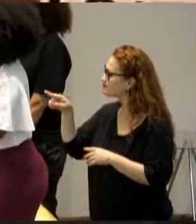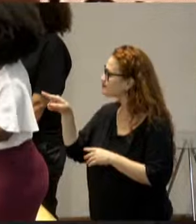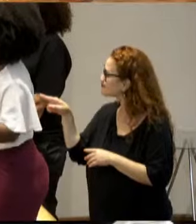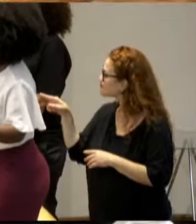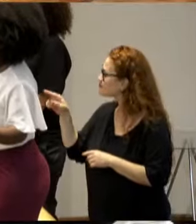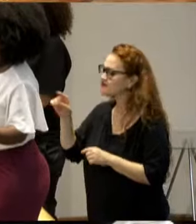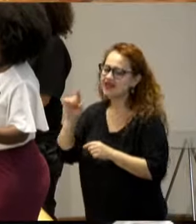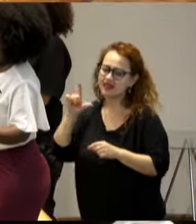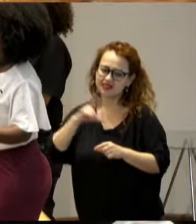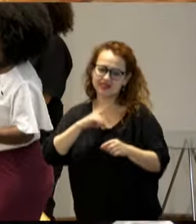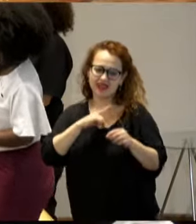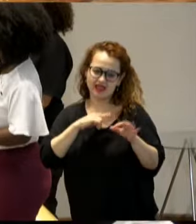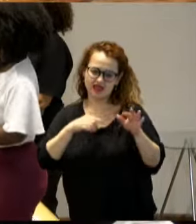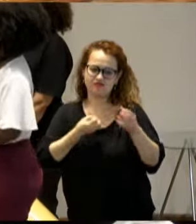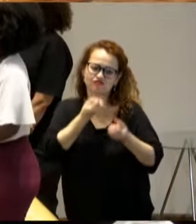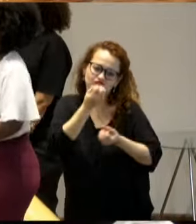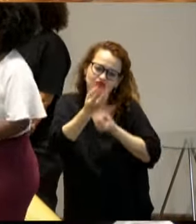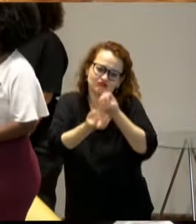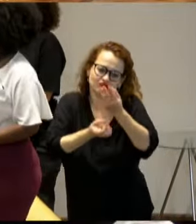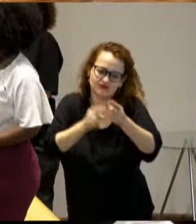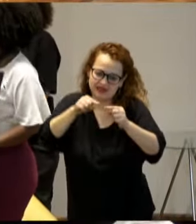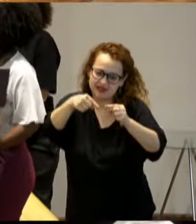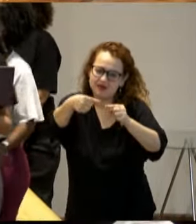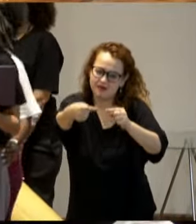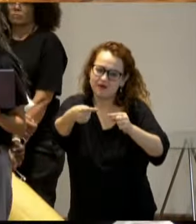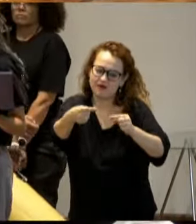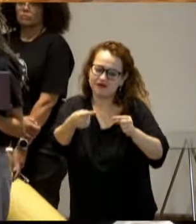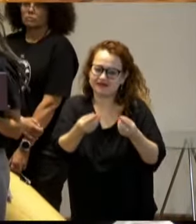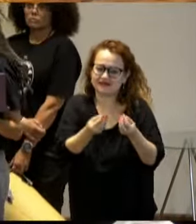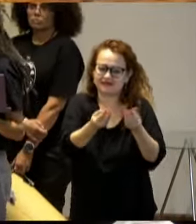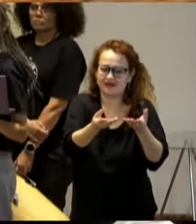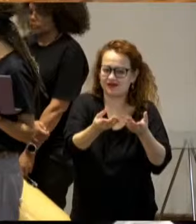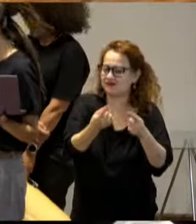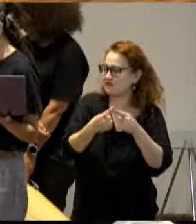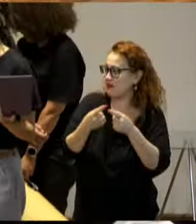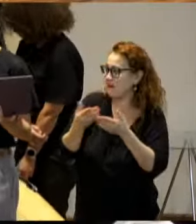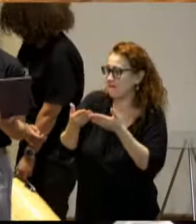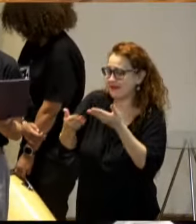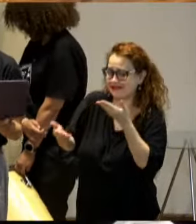Também tem uns dizeres aí para ela, que depois a gente dá, que agora a gente perdeu.